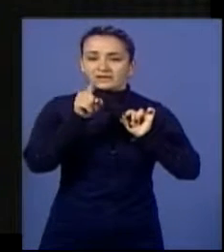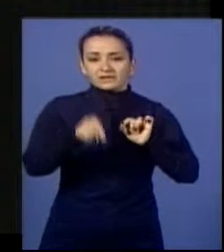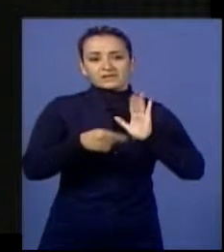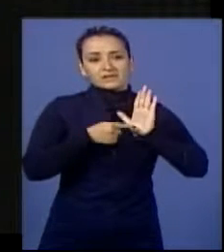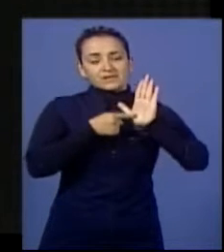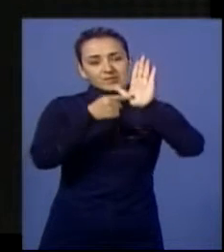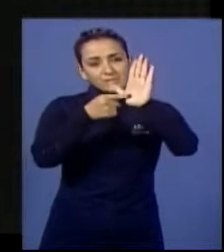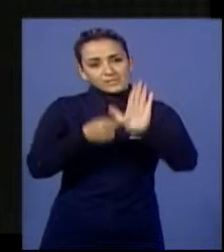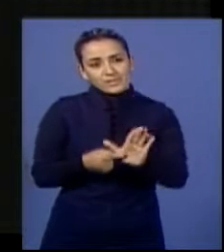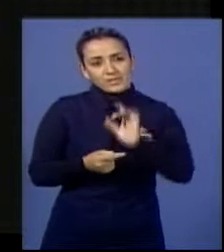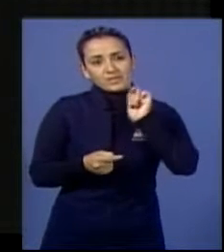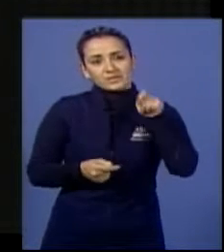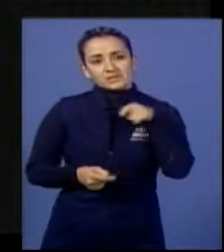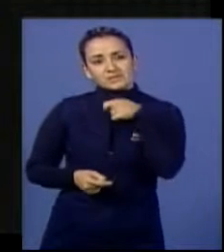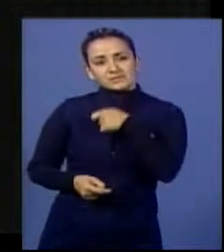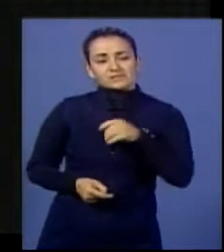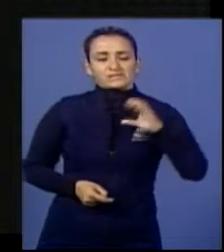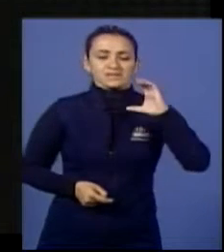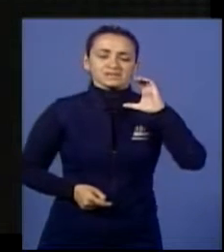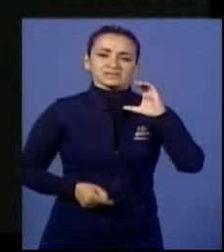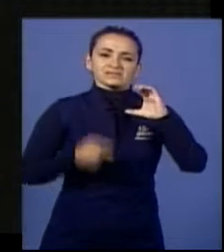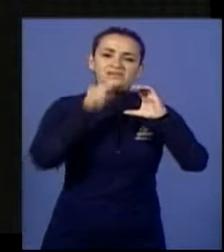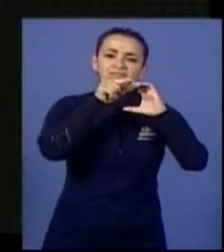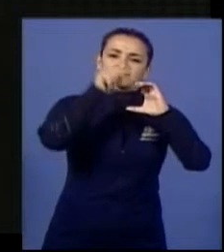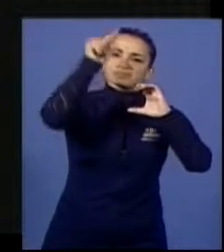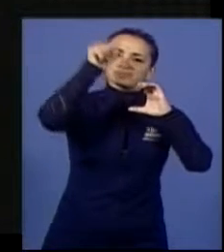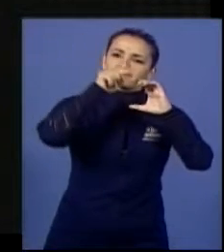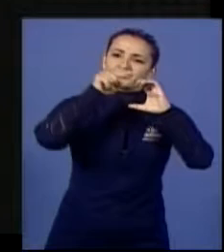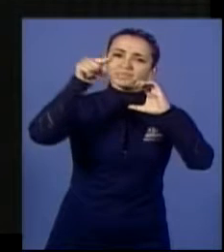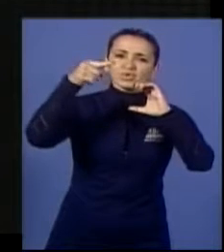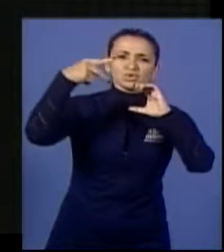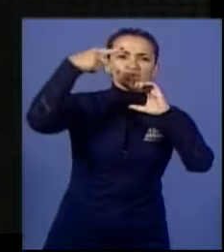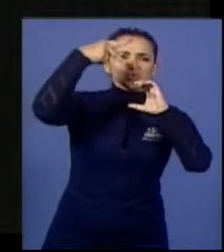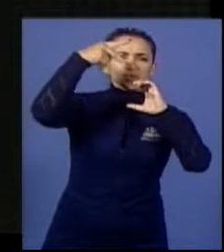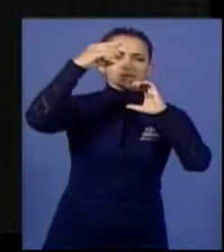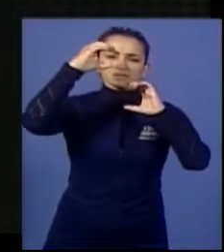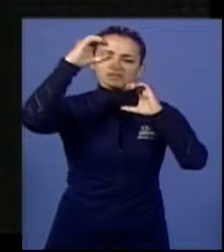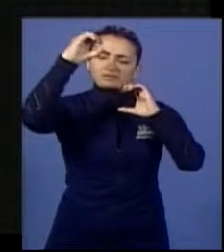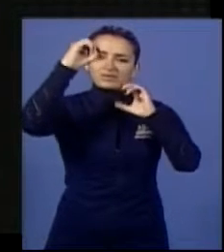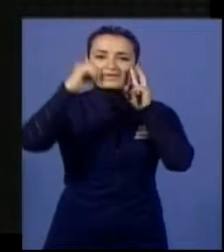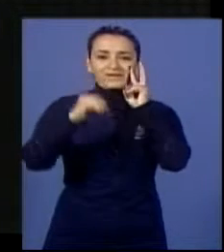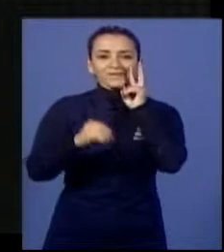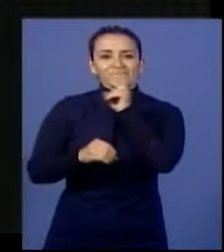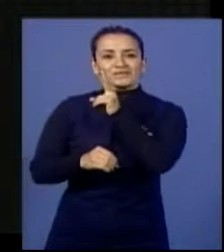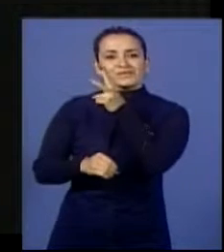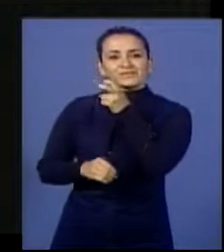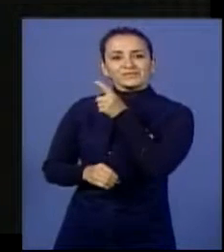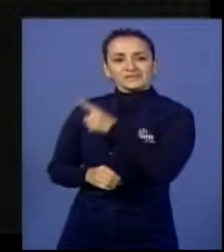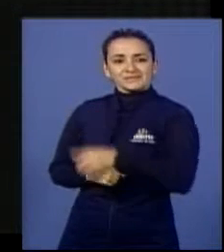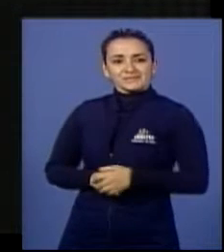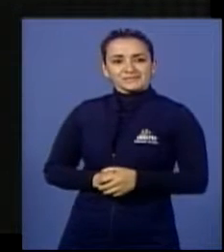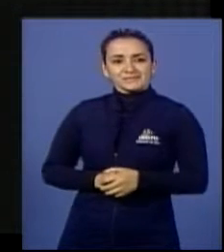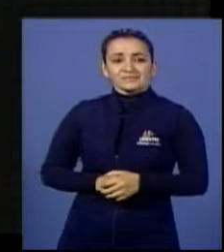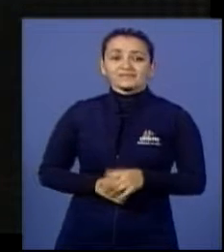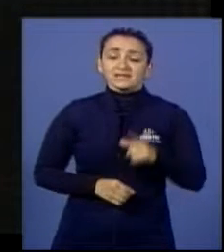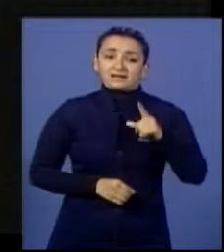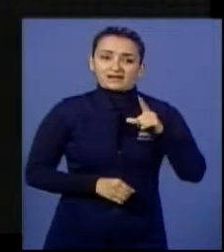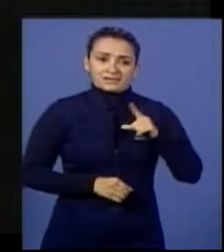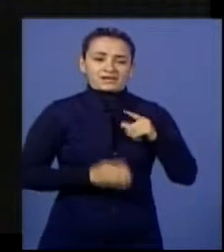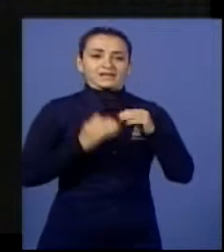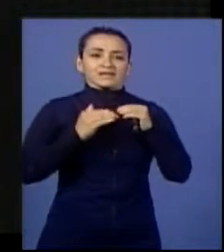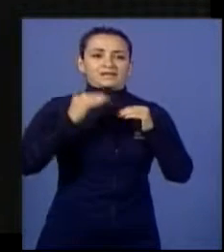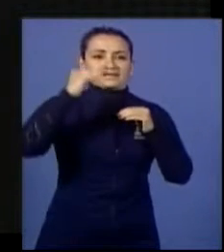apresenta essa parte exótica aqui. Ó. Essa é a parte que identifica a função. Então, você repare que tem os carbonos,